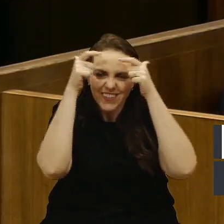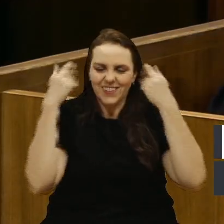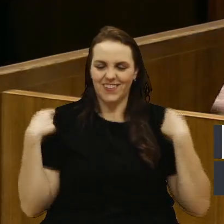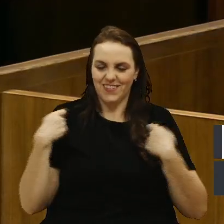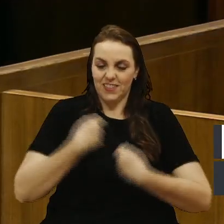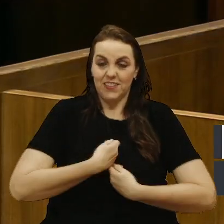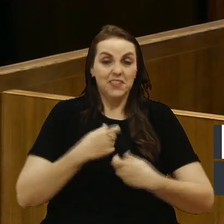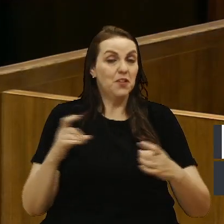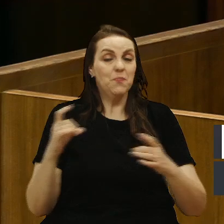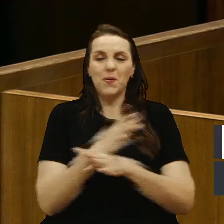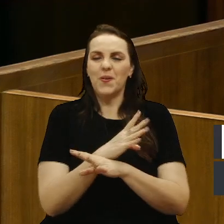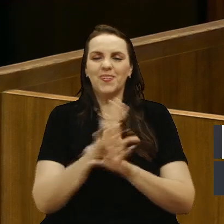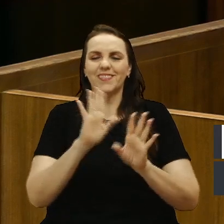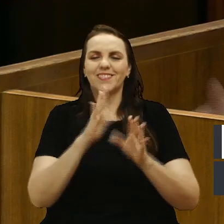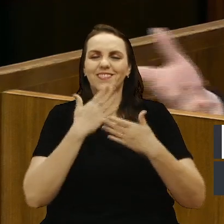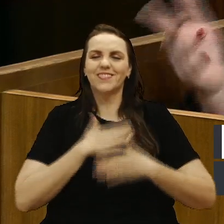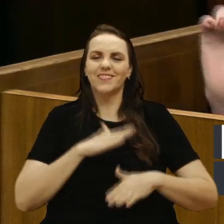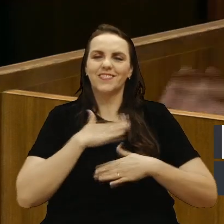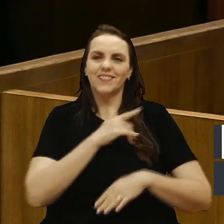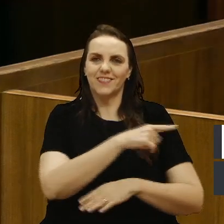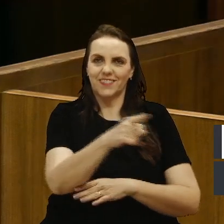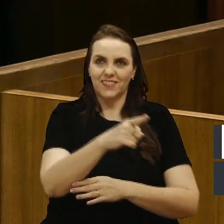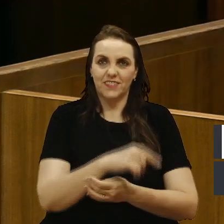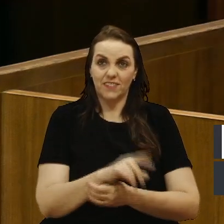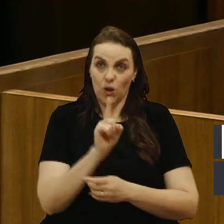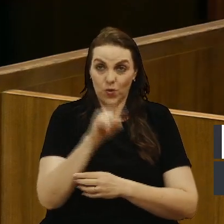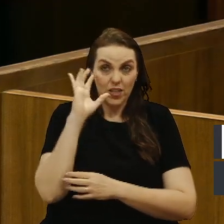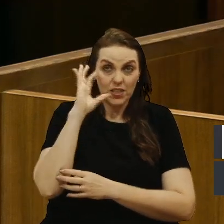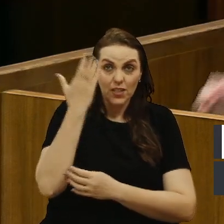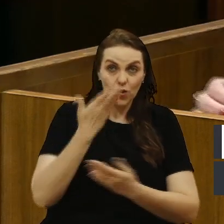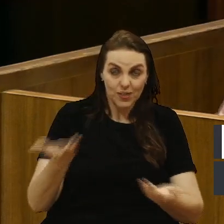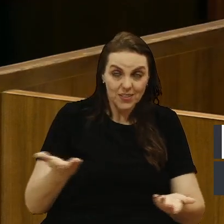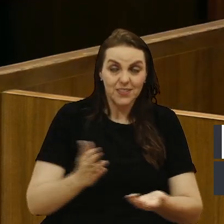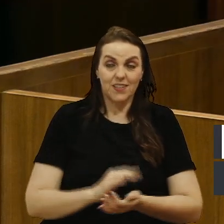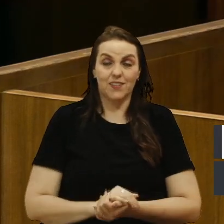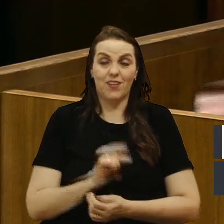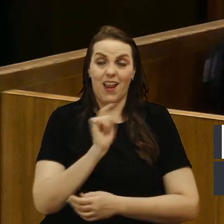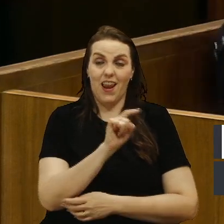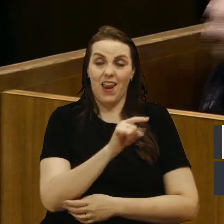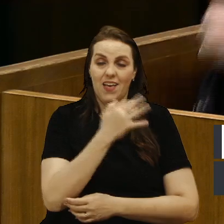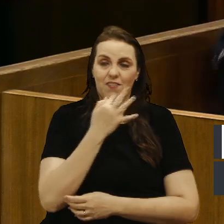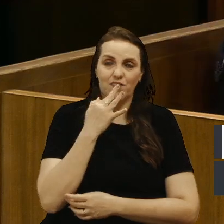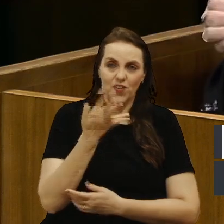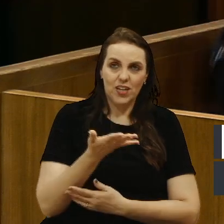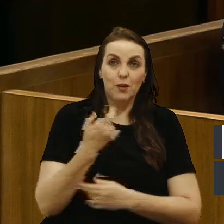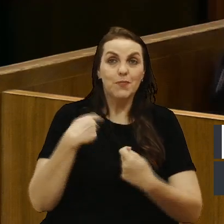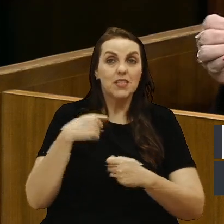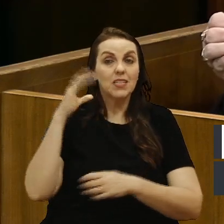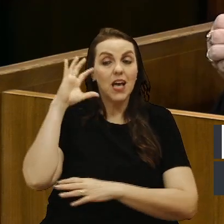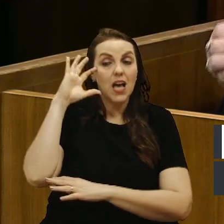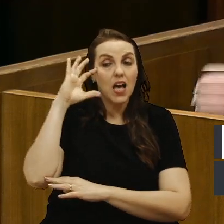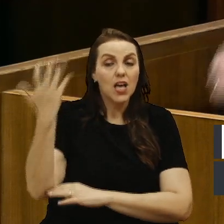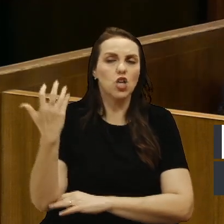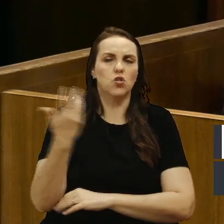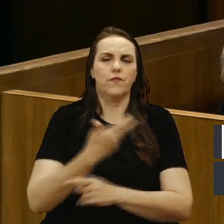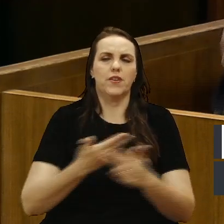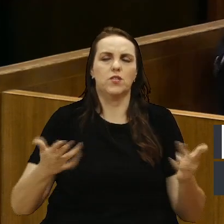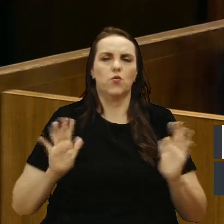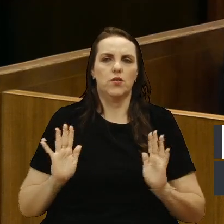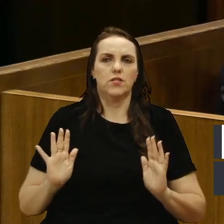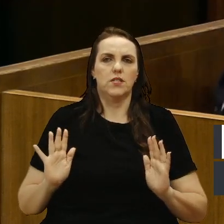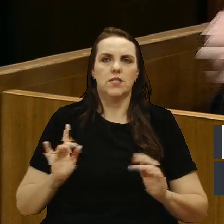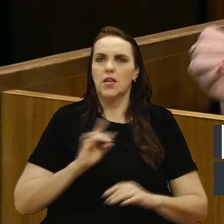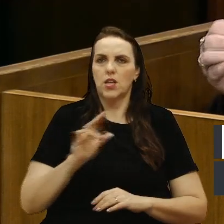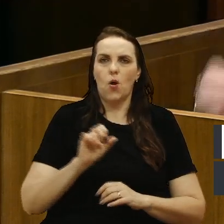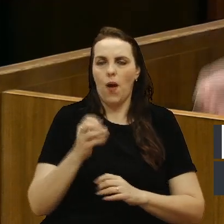que daí a gente acalma. É isso que está acontecendo lá. E a gente precisa de resolução e não